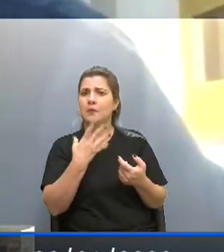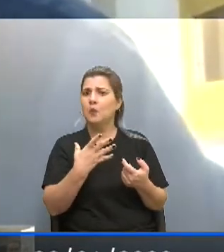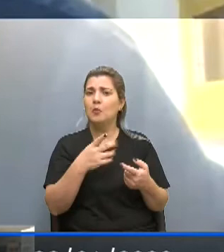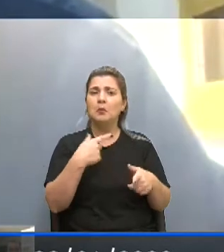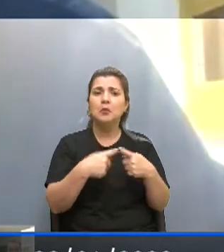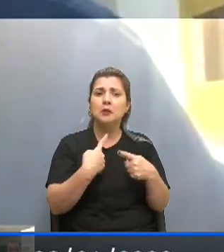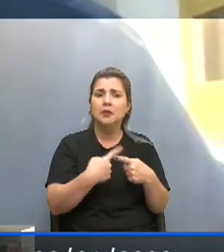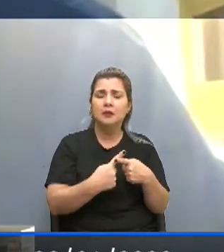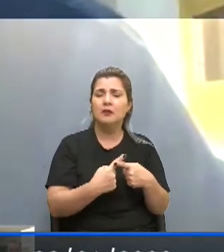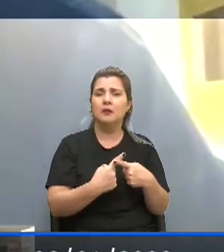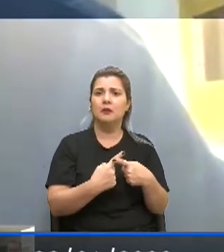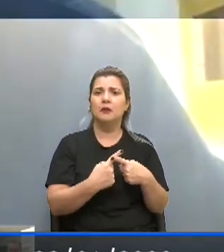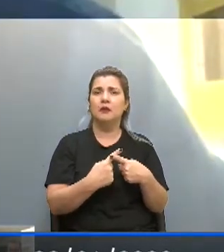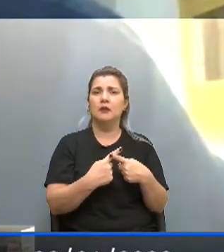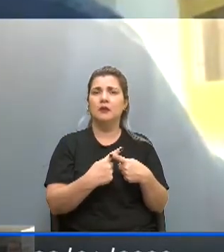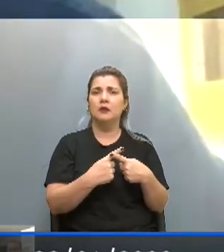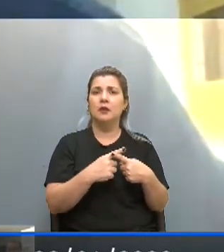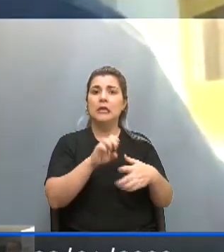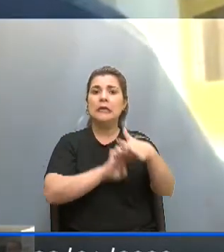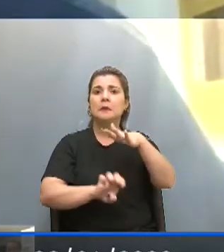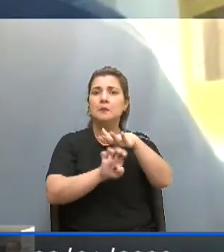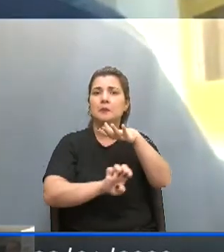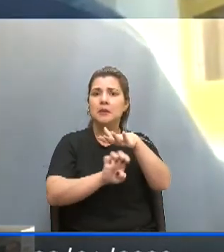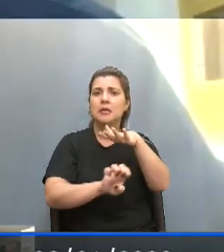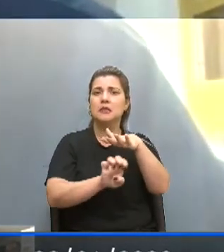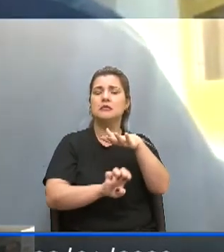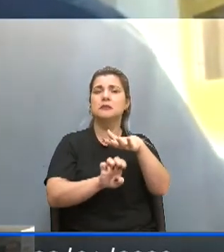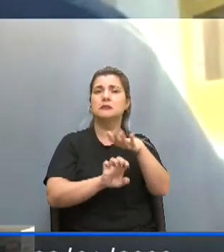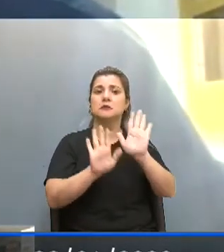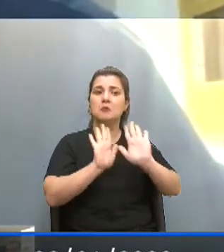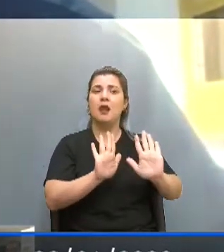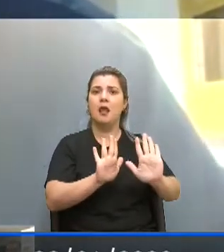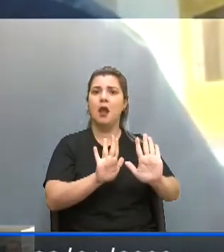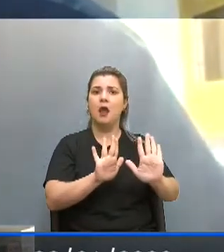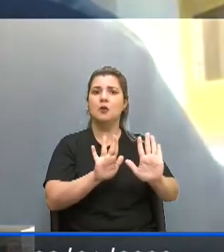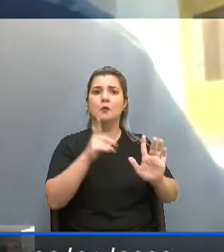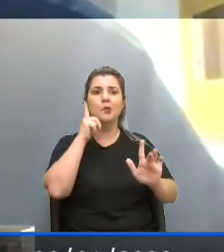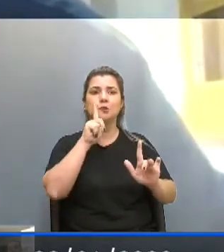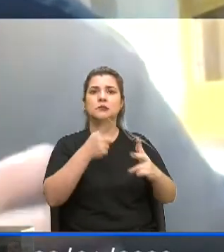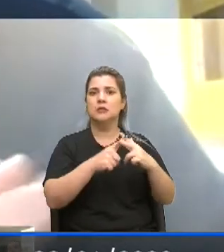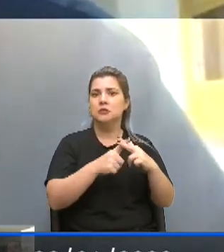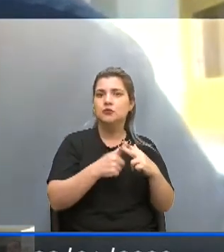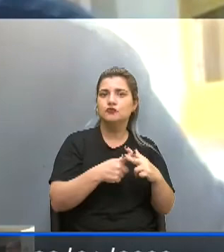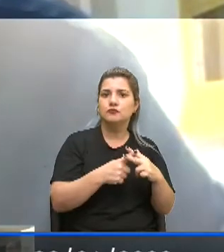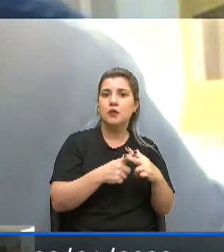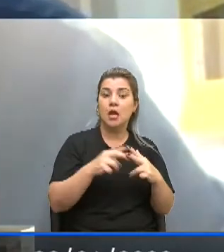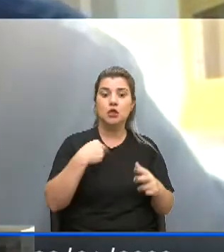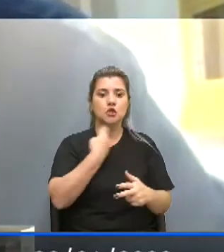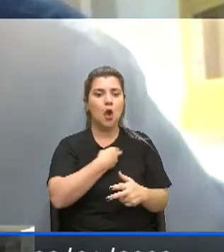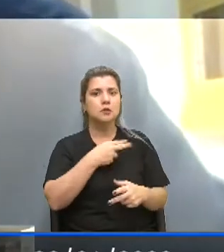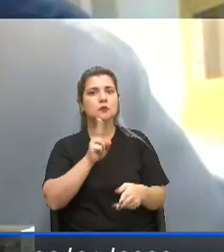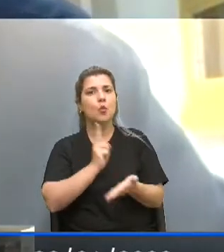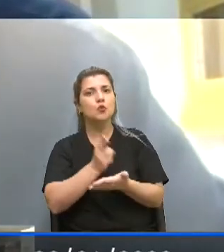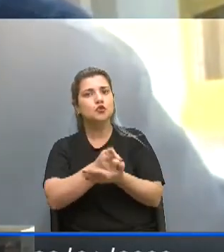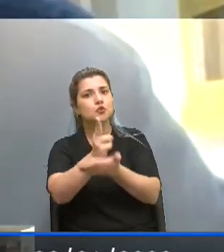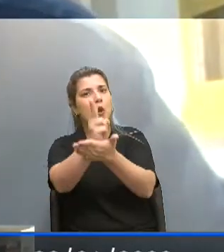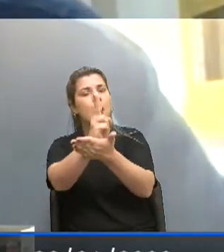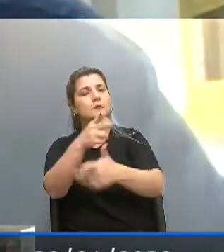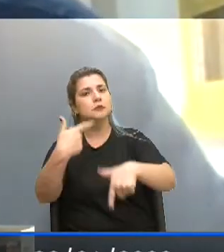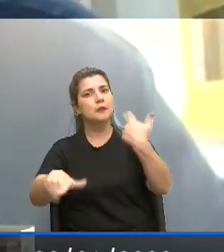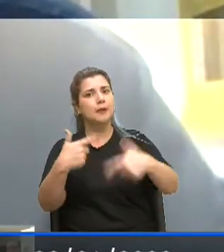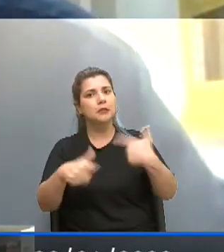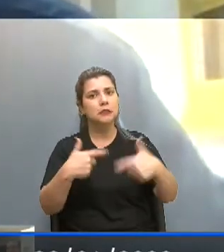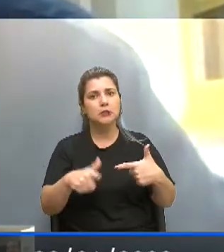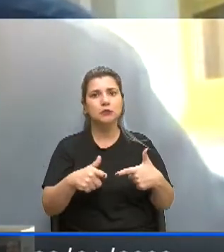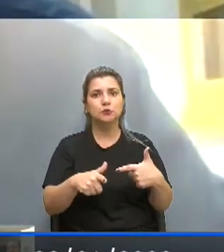pararam para poder se ajustar, e nós continuamos trabalhando. Quando nós estávamos trabalhando, para nós era proibido usar máscaras, que máscara só